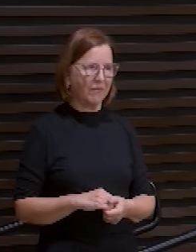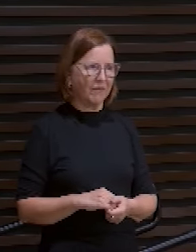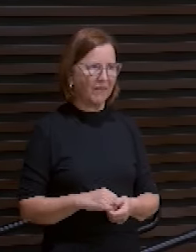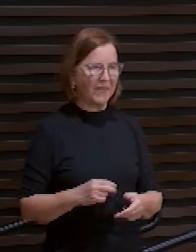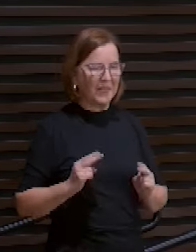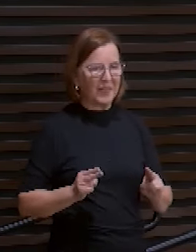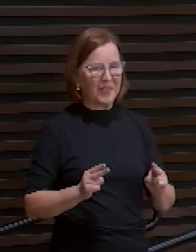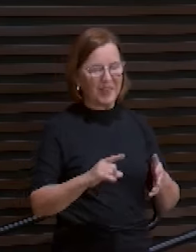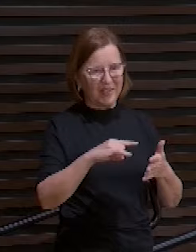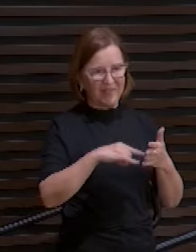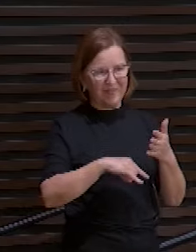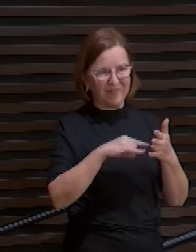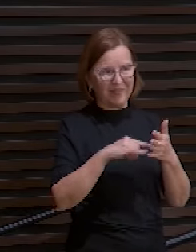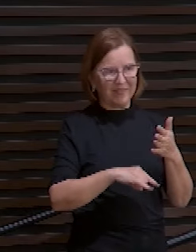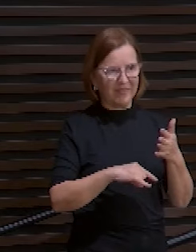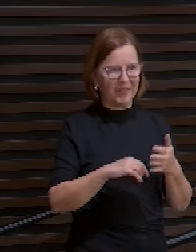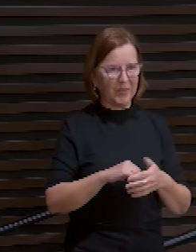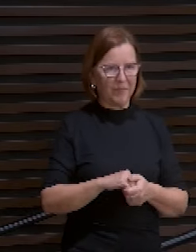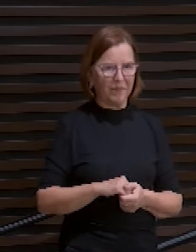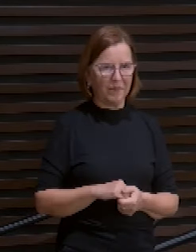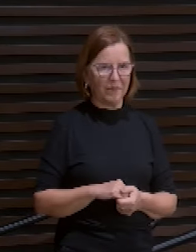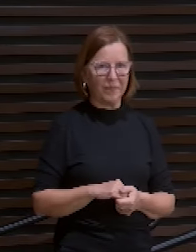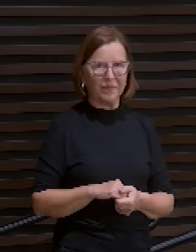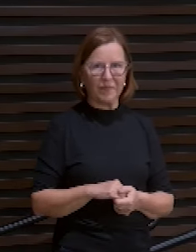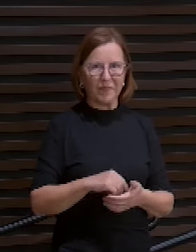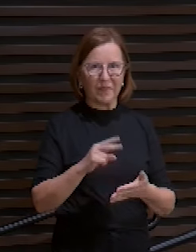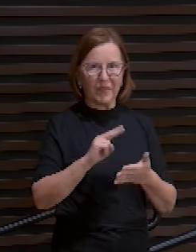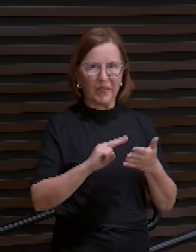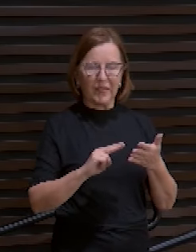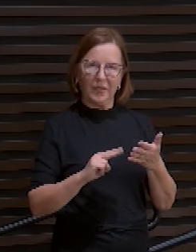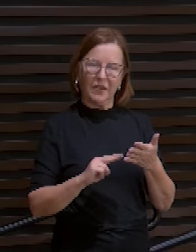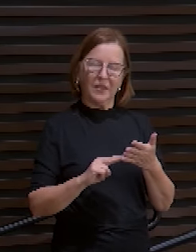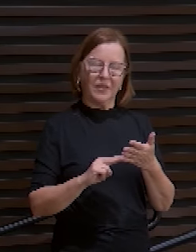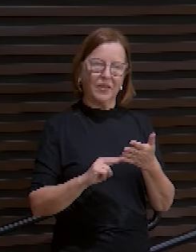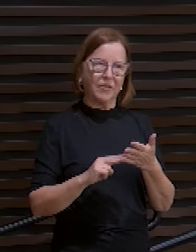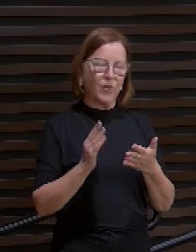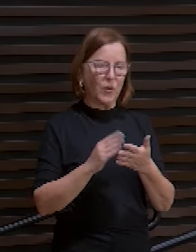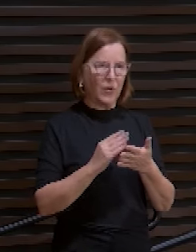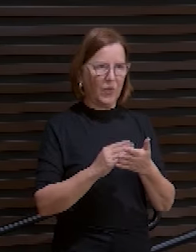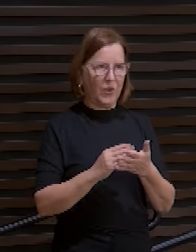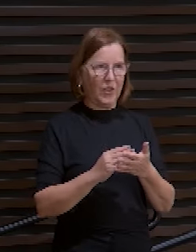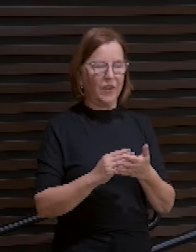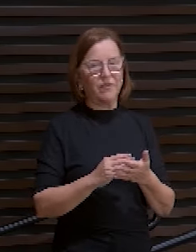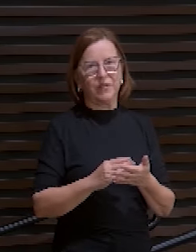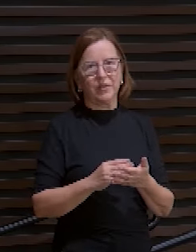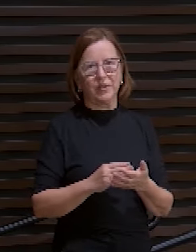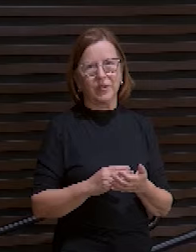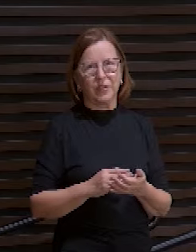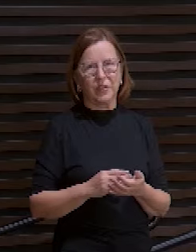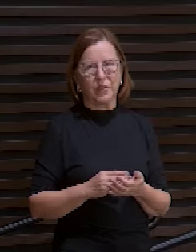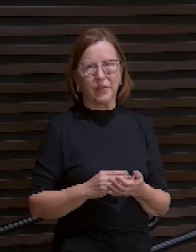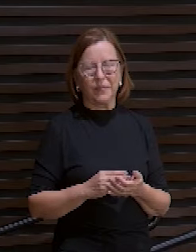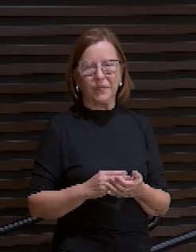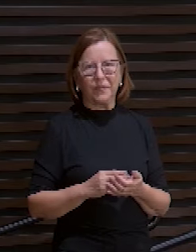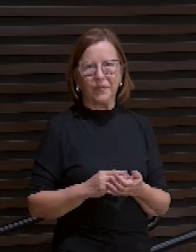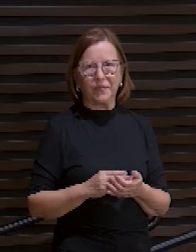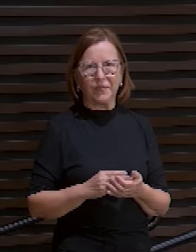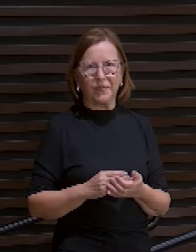continuando o boletim lendo o livro de Timo Keller e Gálatas para